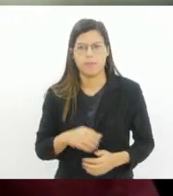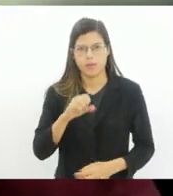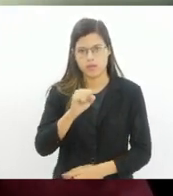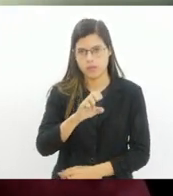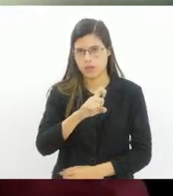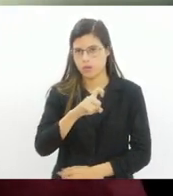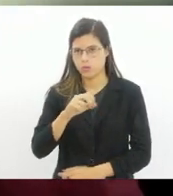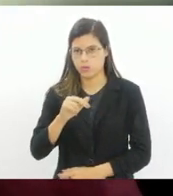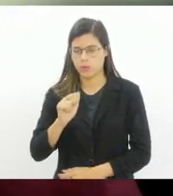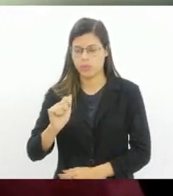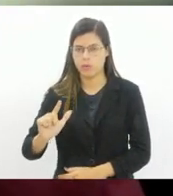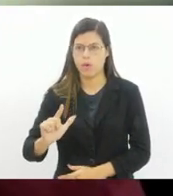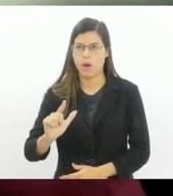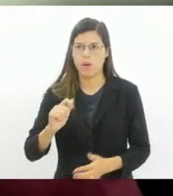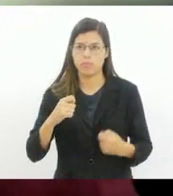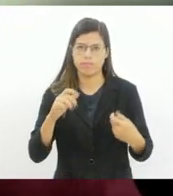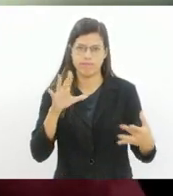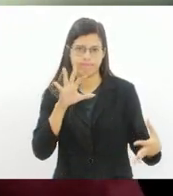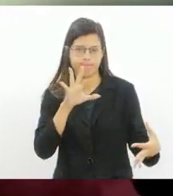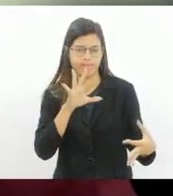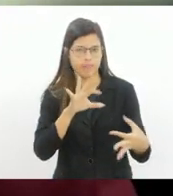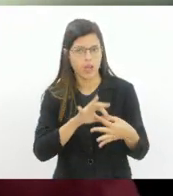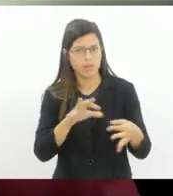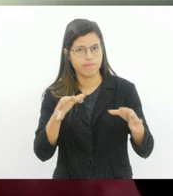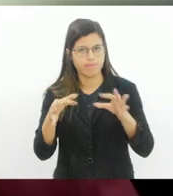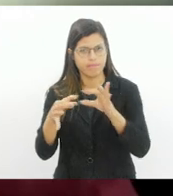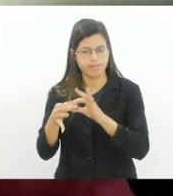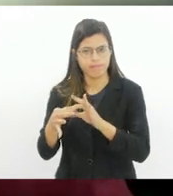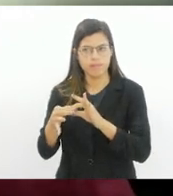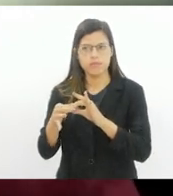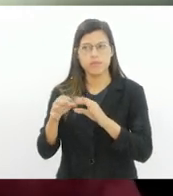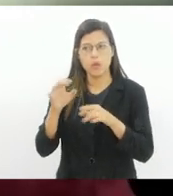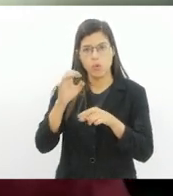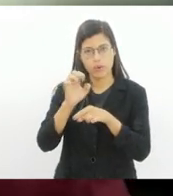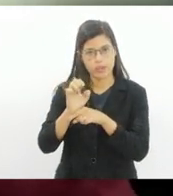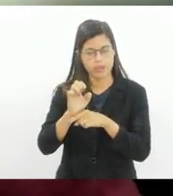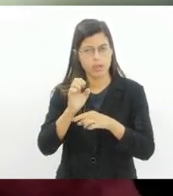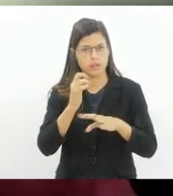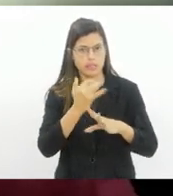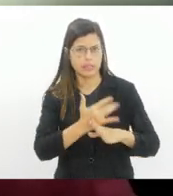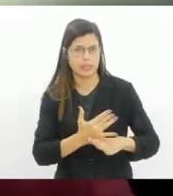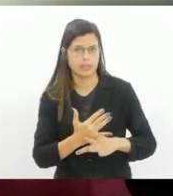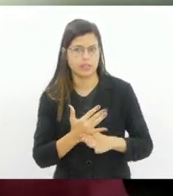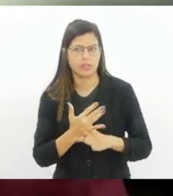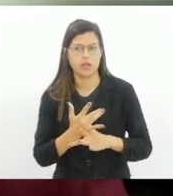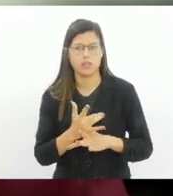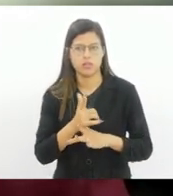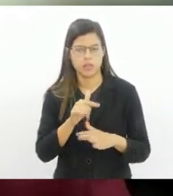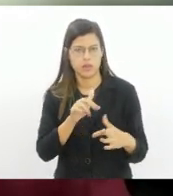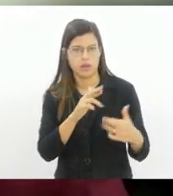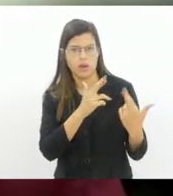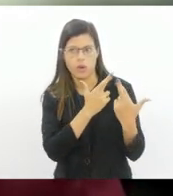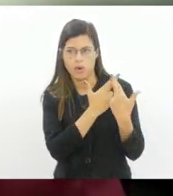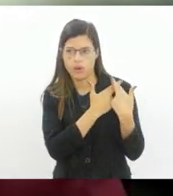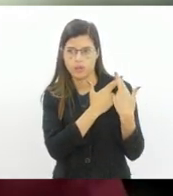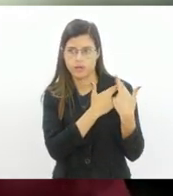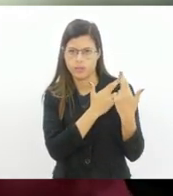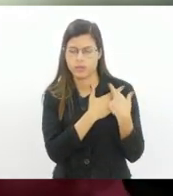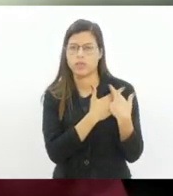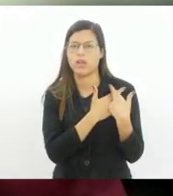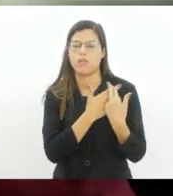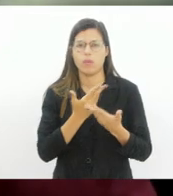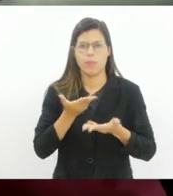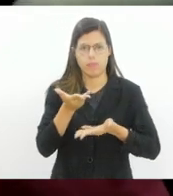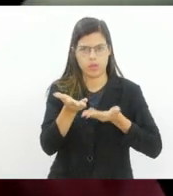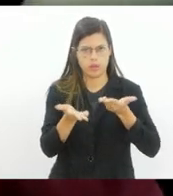Isso envolve uma articulação, como eu disse, muito estreita com estados e municípios, que são os responsáveis pelos serviços, na sua